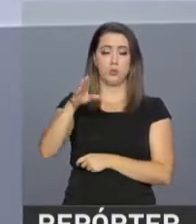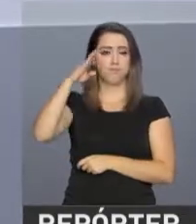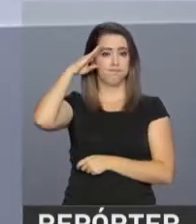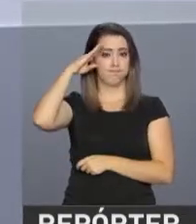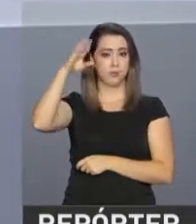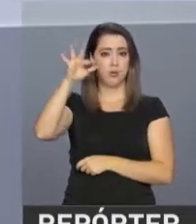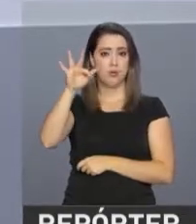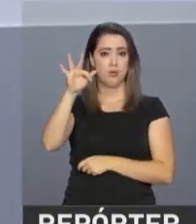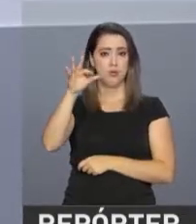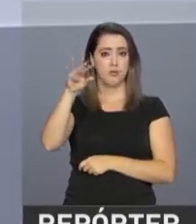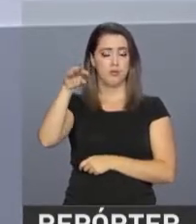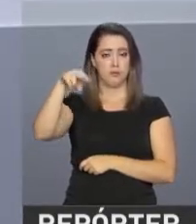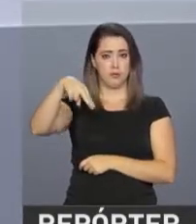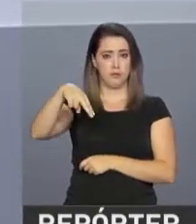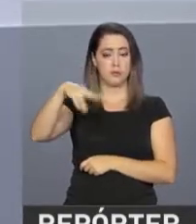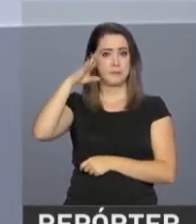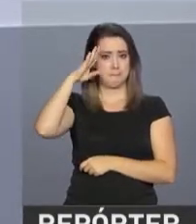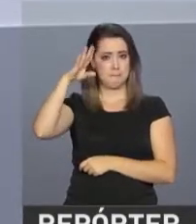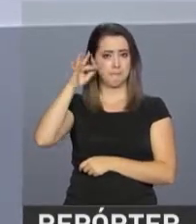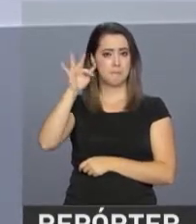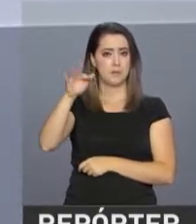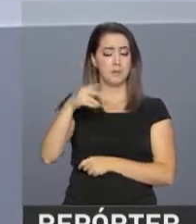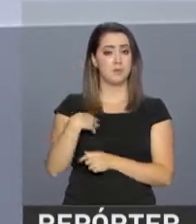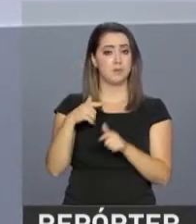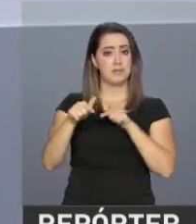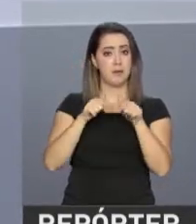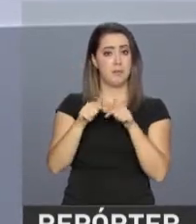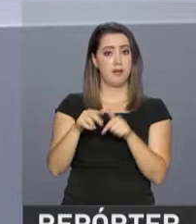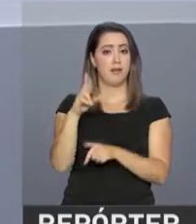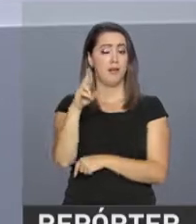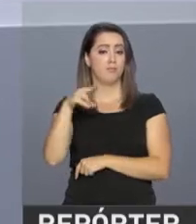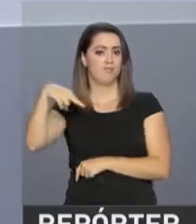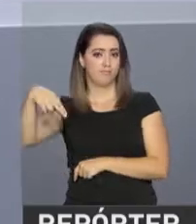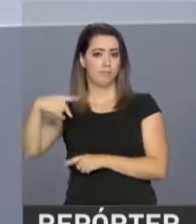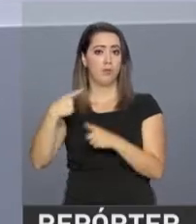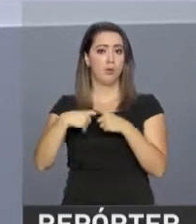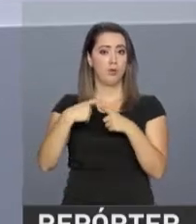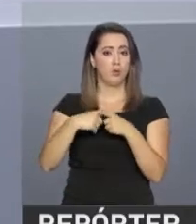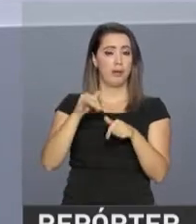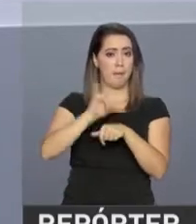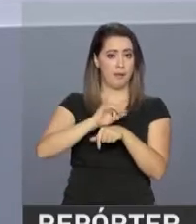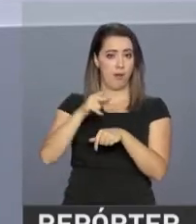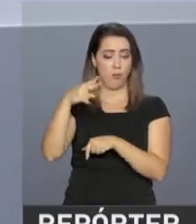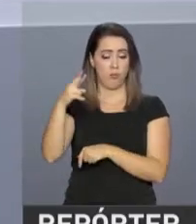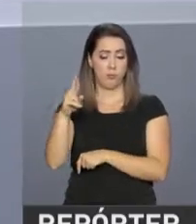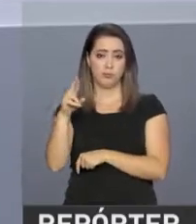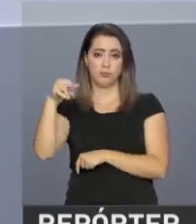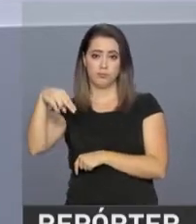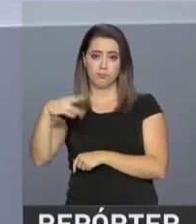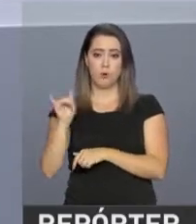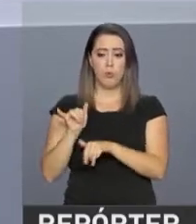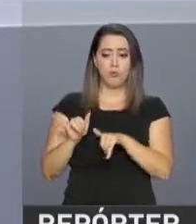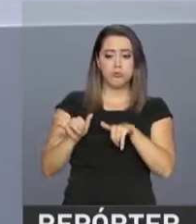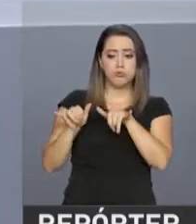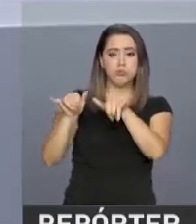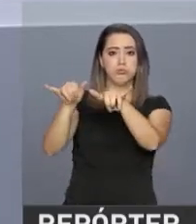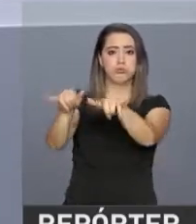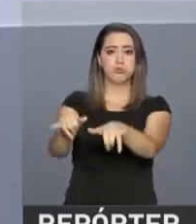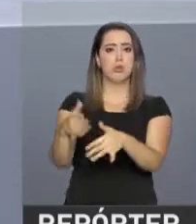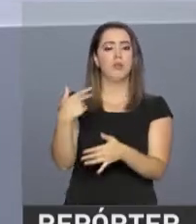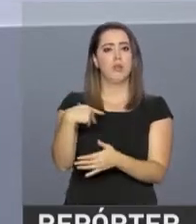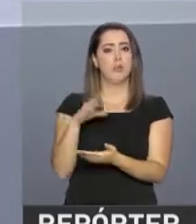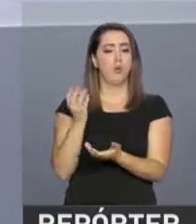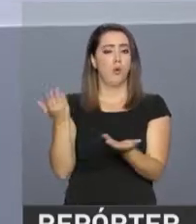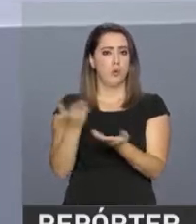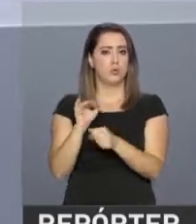natal no rio grande do norte a medida atende solicitação do governo do estado a aeronave com as equipes tem decolagem prevista para o início da